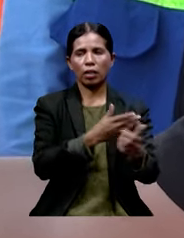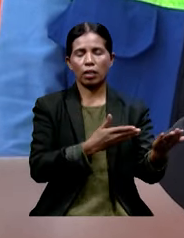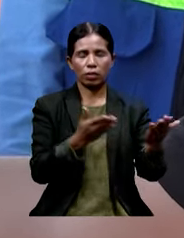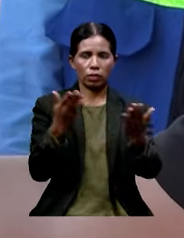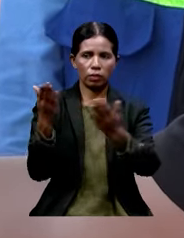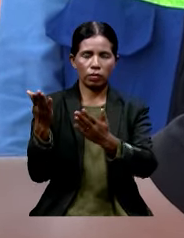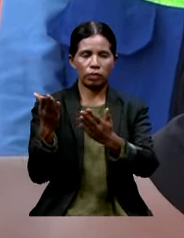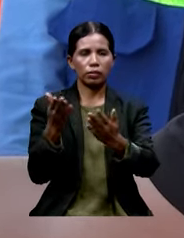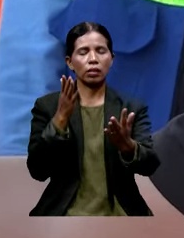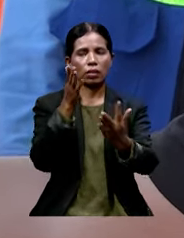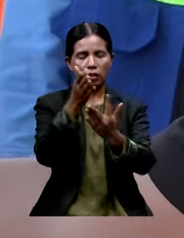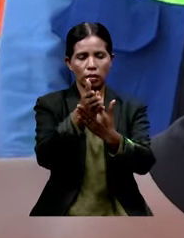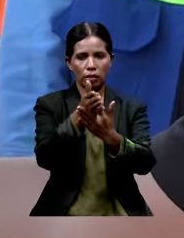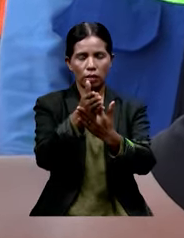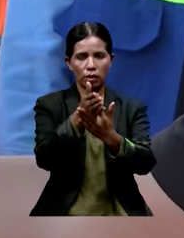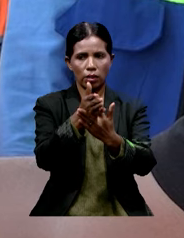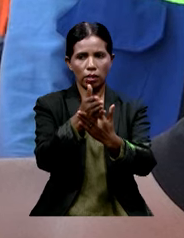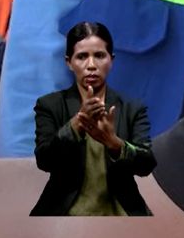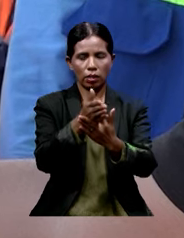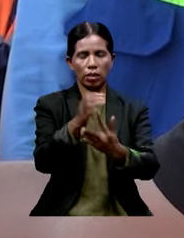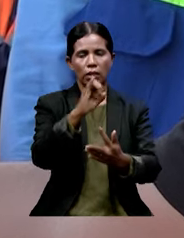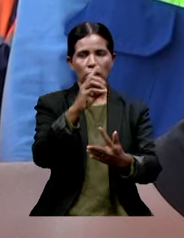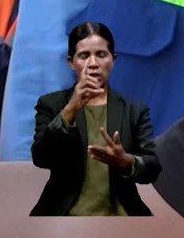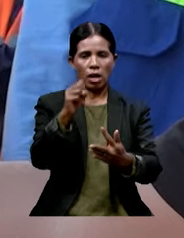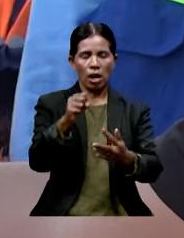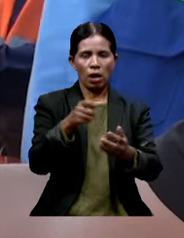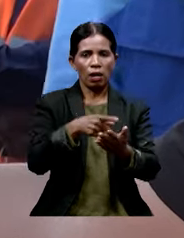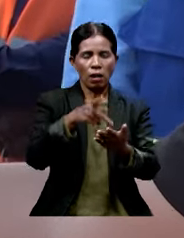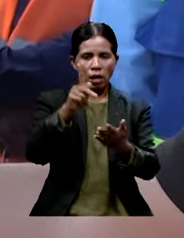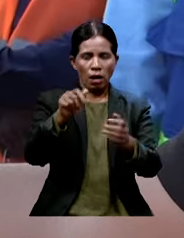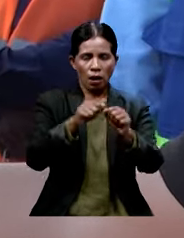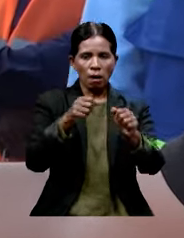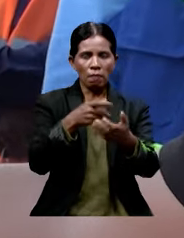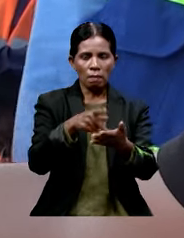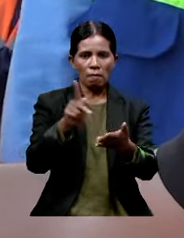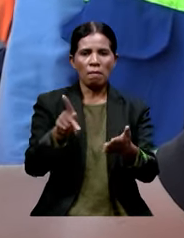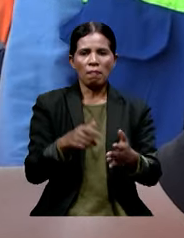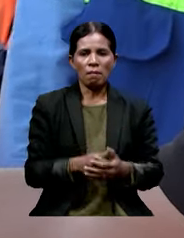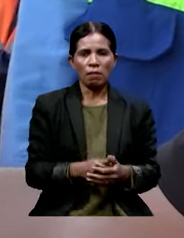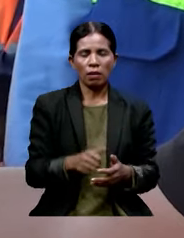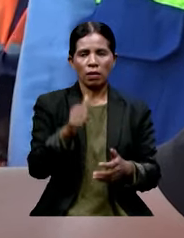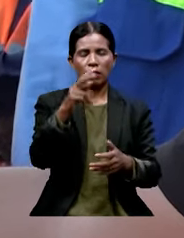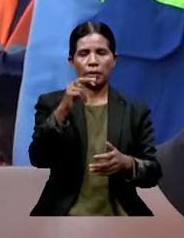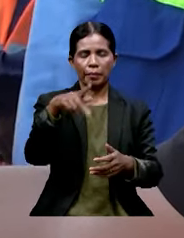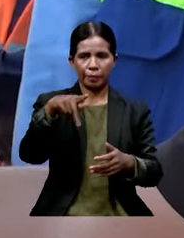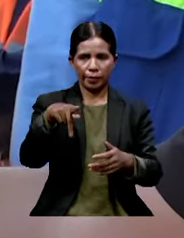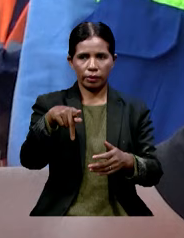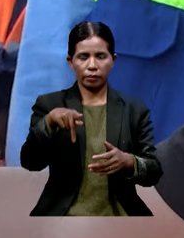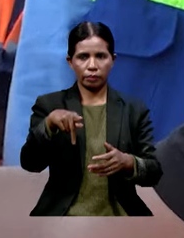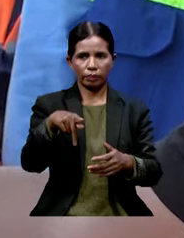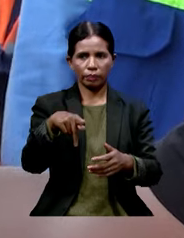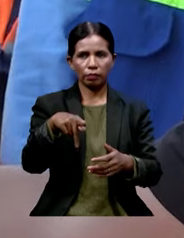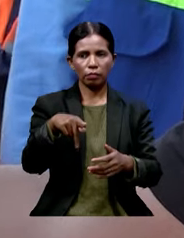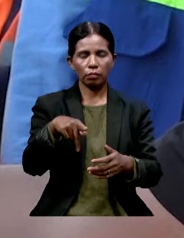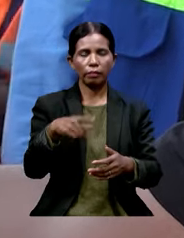ba comete indícios administrativos então ANP autoridade nacional do petróleo e